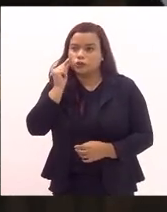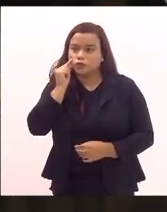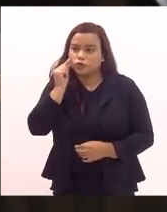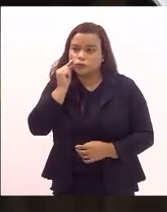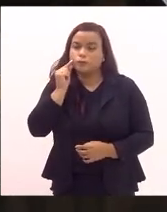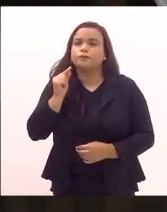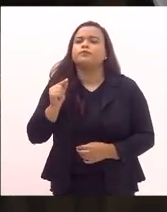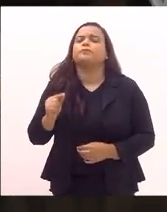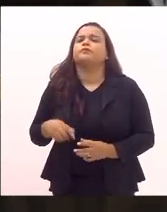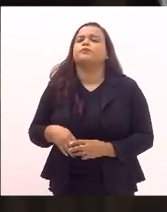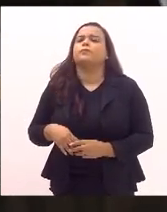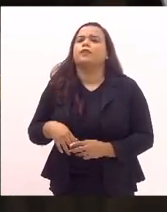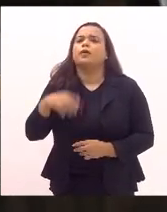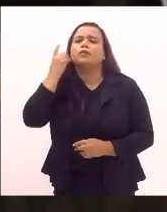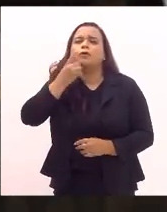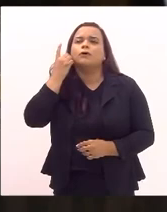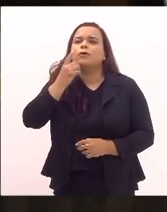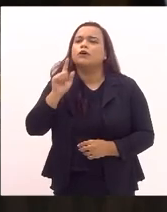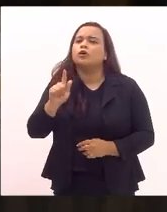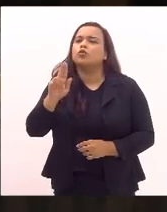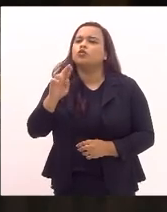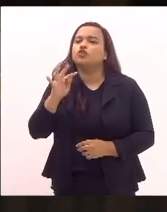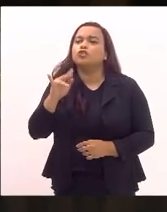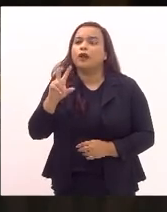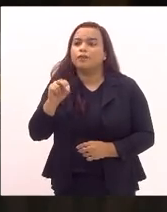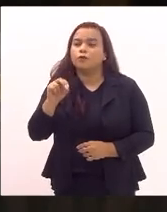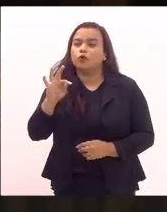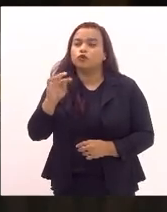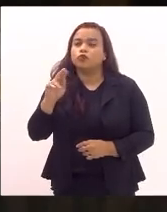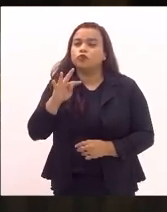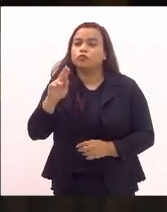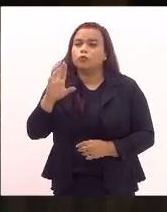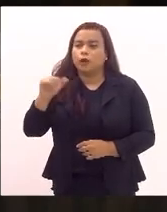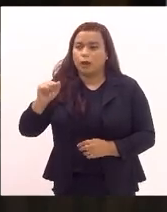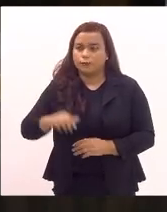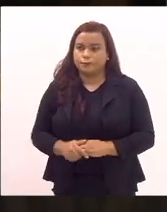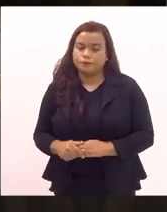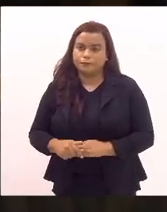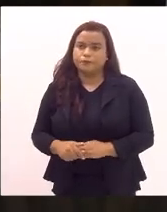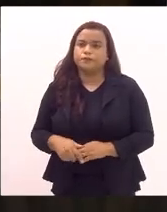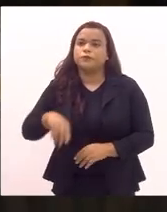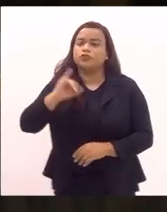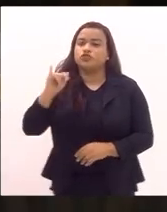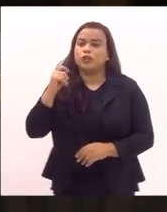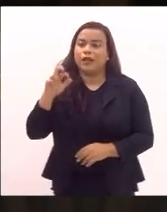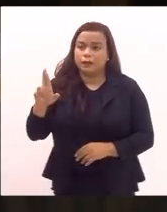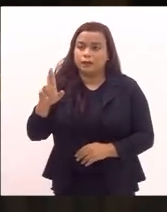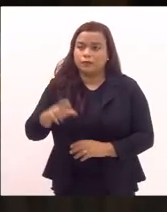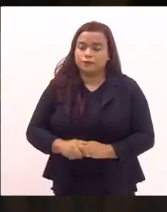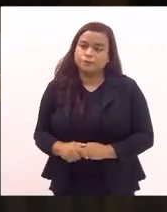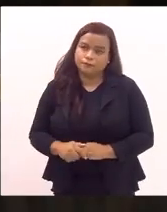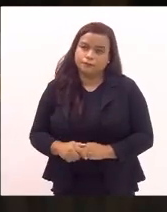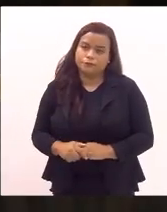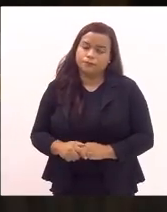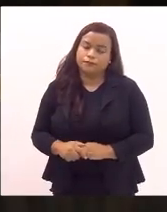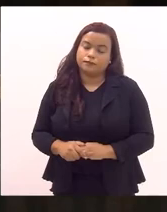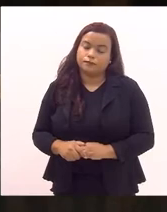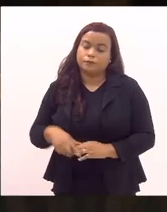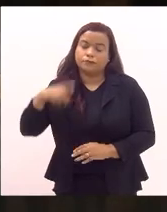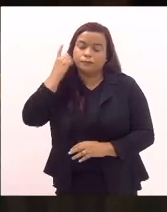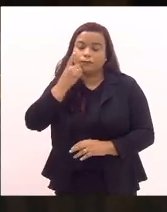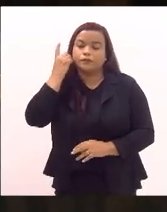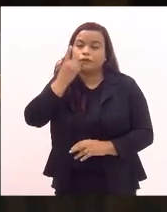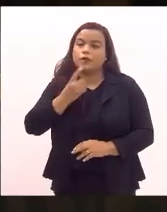Giovani Ratinho Deputado Gustavo tutuca tá do Gustavo tutuca Deputado Jair Bittencourt Deputado